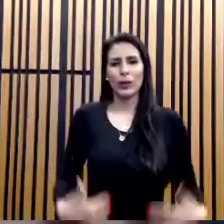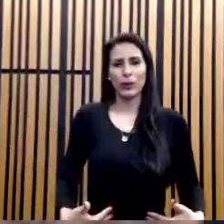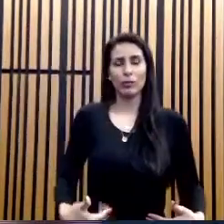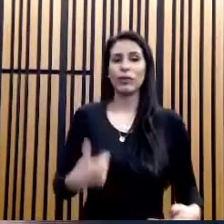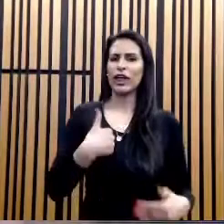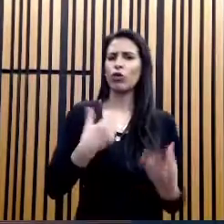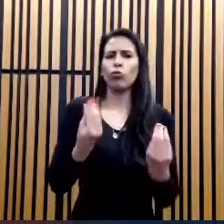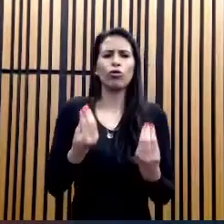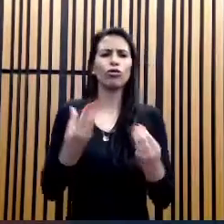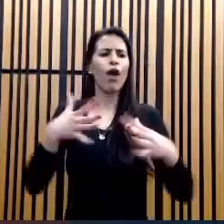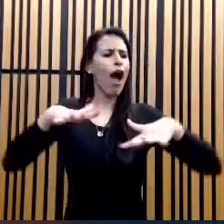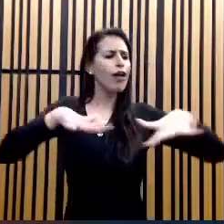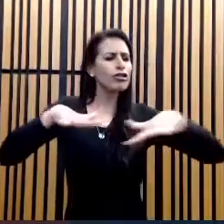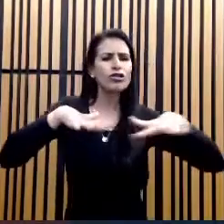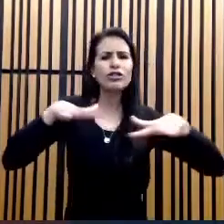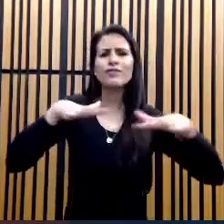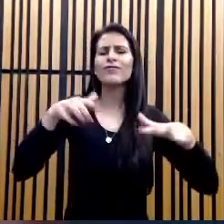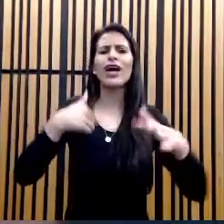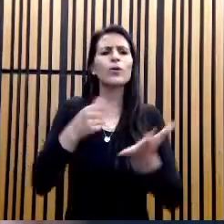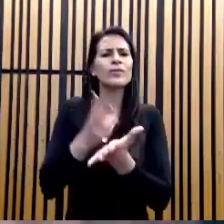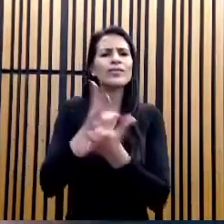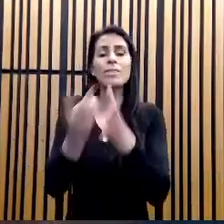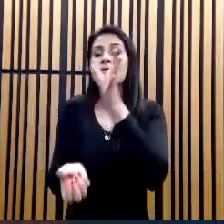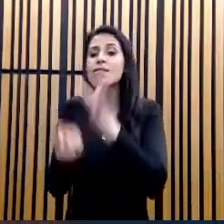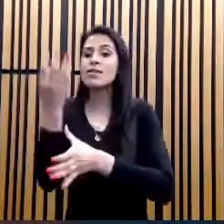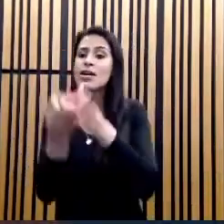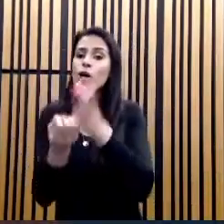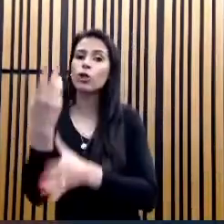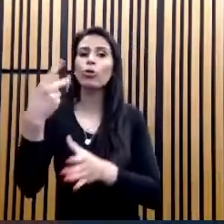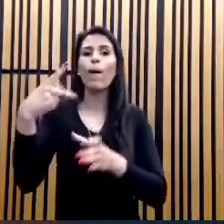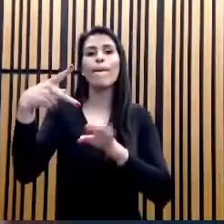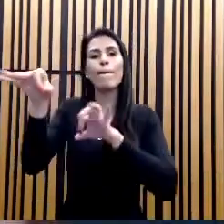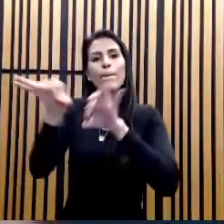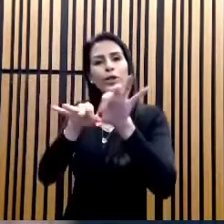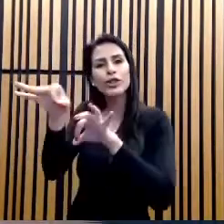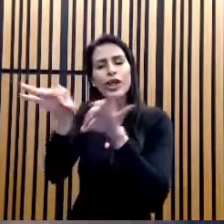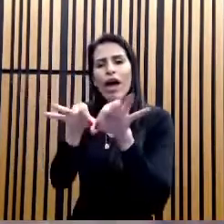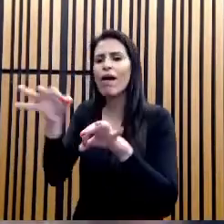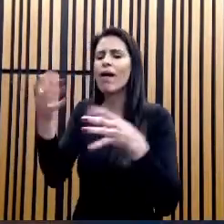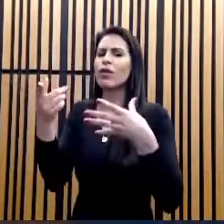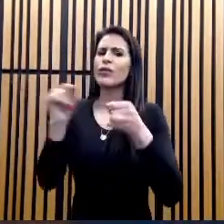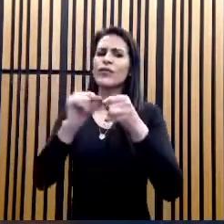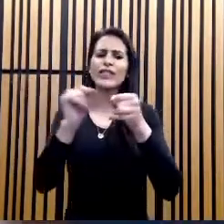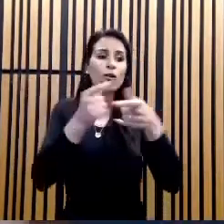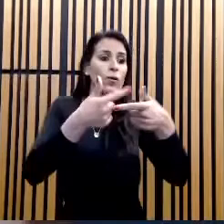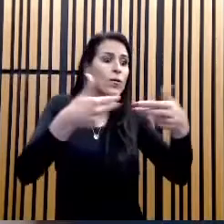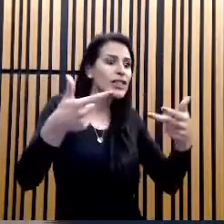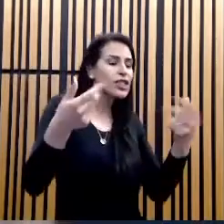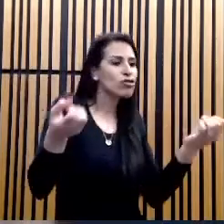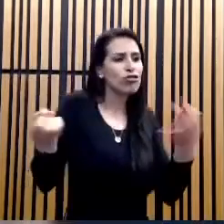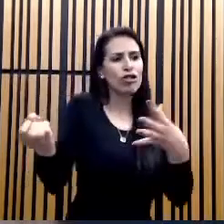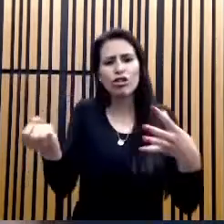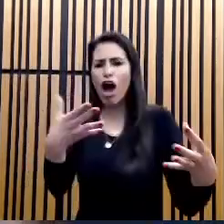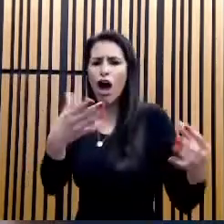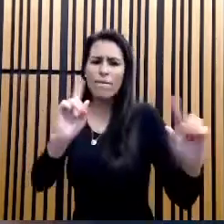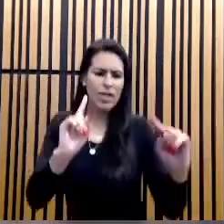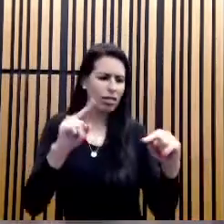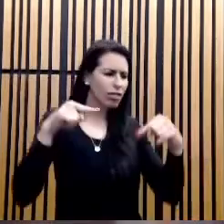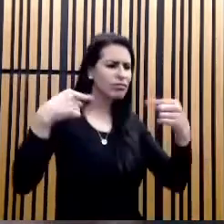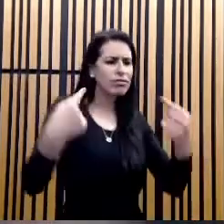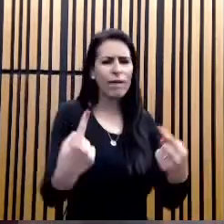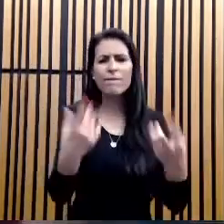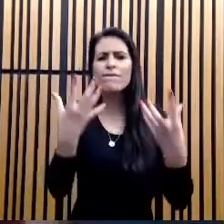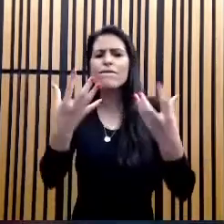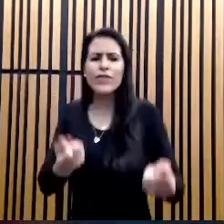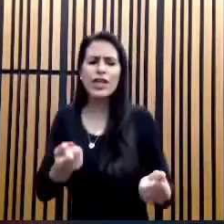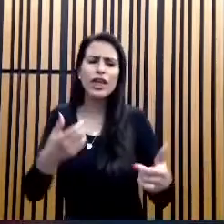ativa e estar sempre criando projetos, e estar sempre fazendo coisas novas, me desafiando, eu nunca fui uma